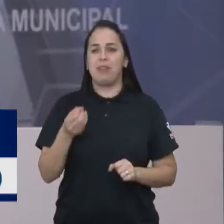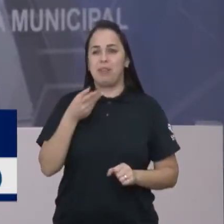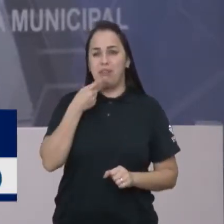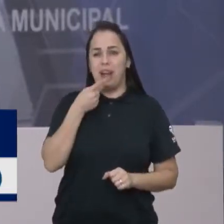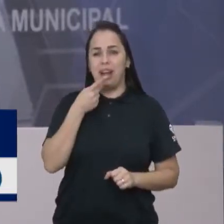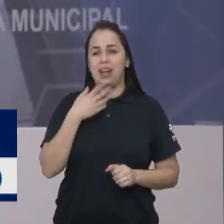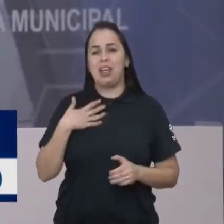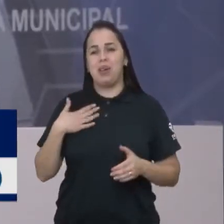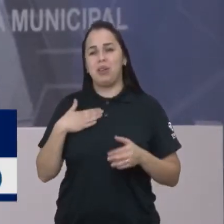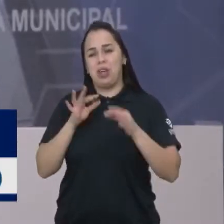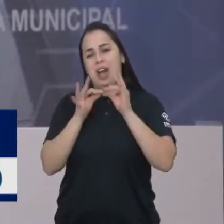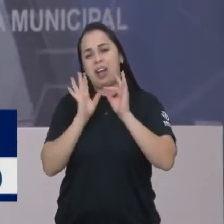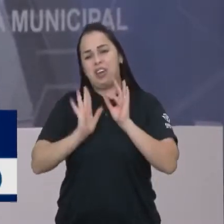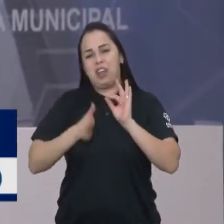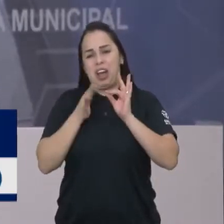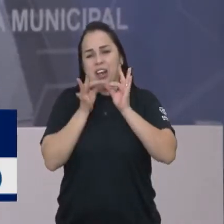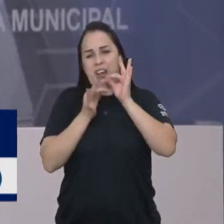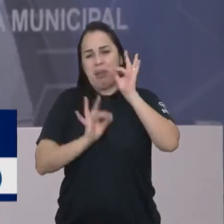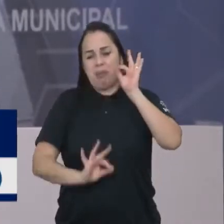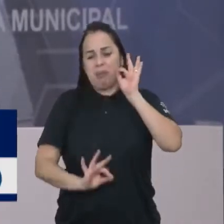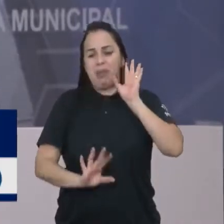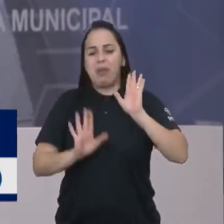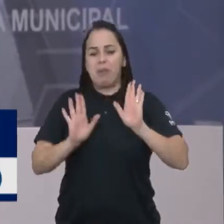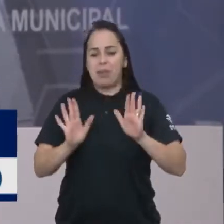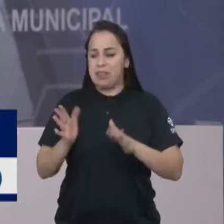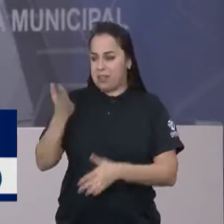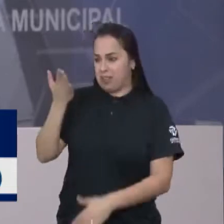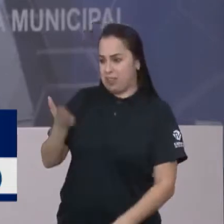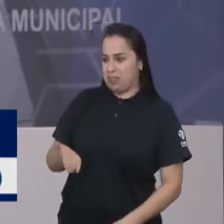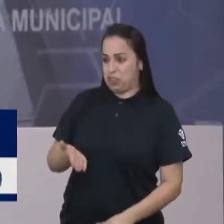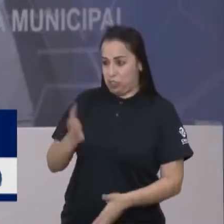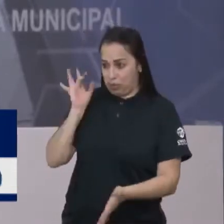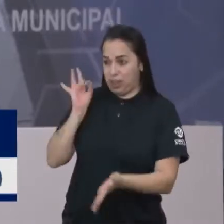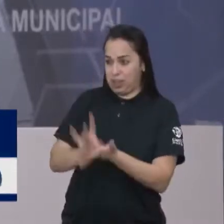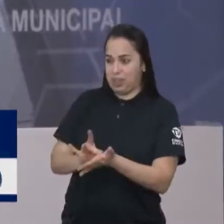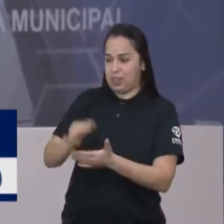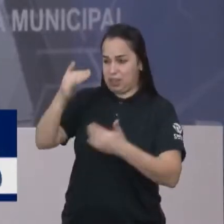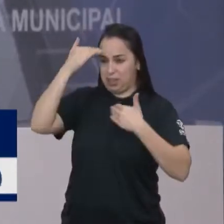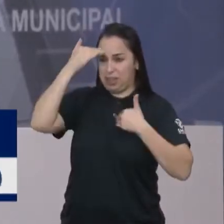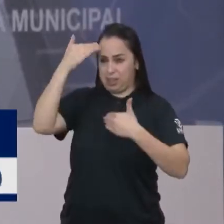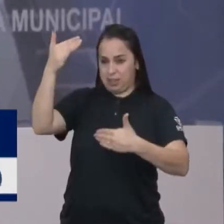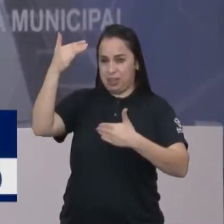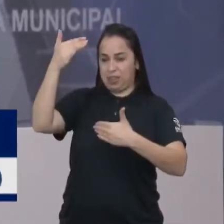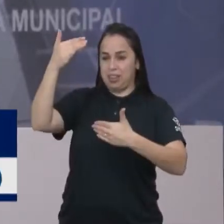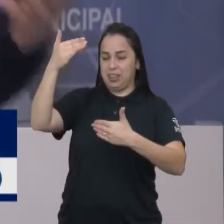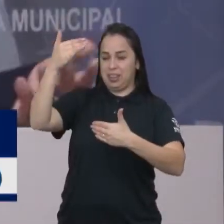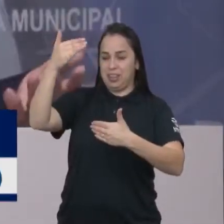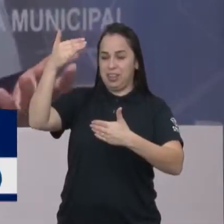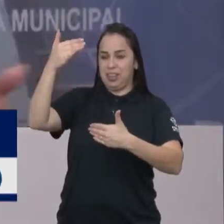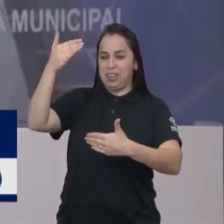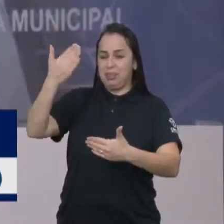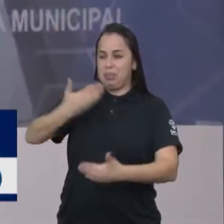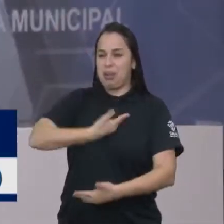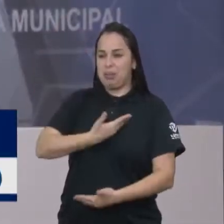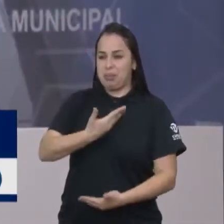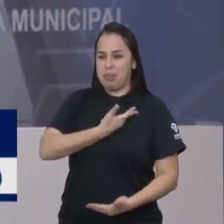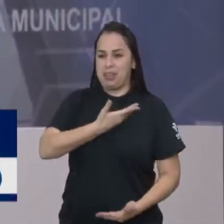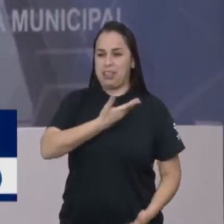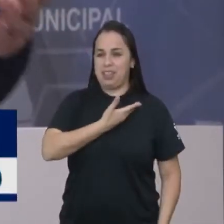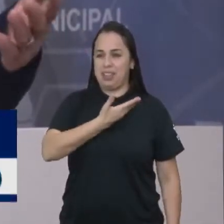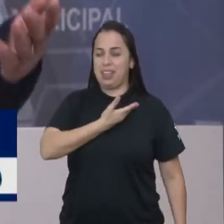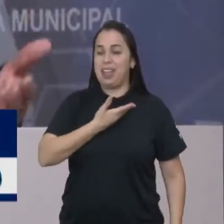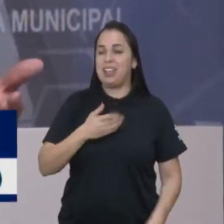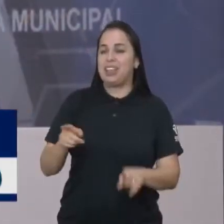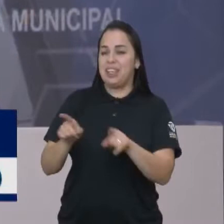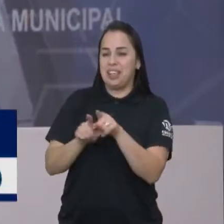me estendendo muito. Mas Ricardo, de coração, eu agradeço você pela sua amizade,